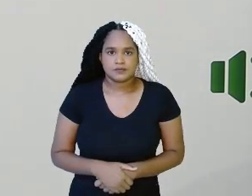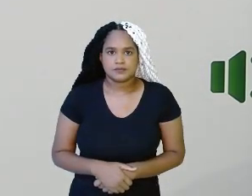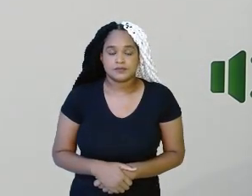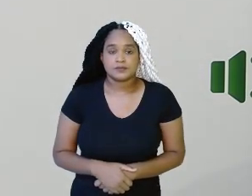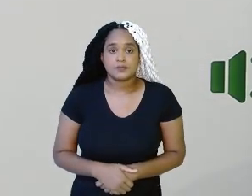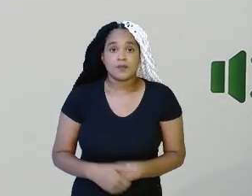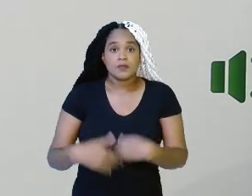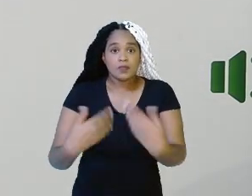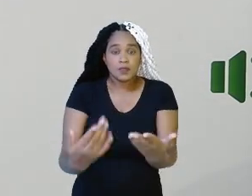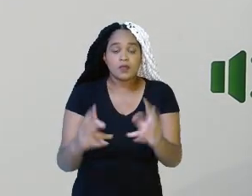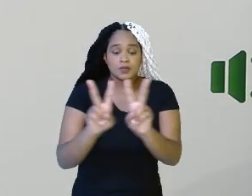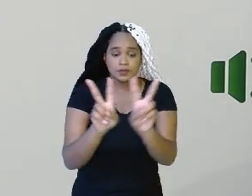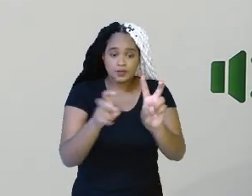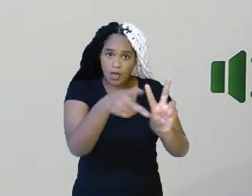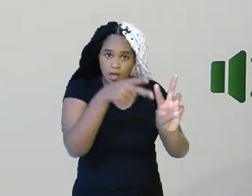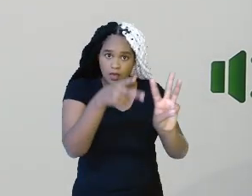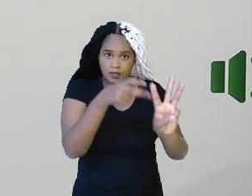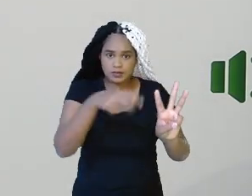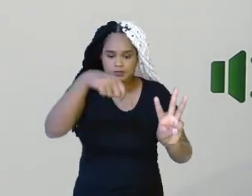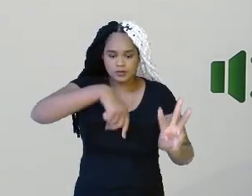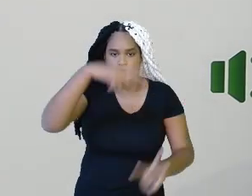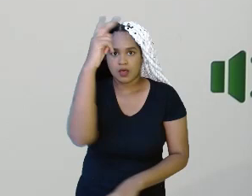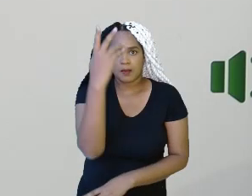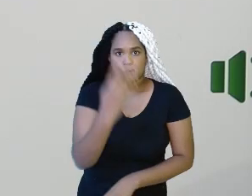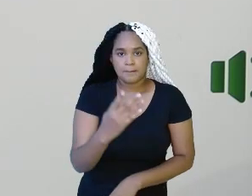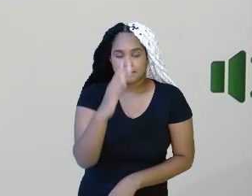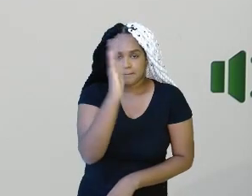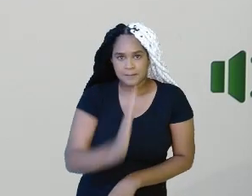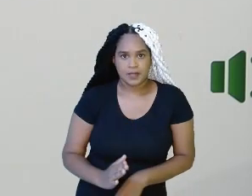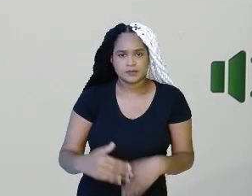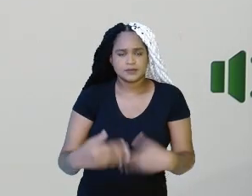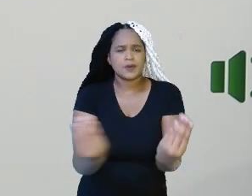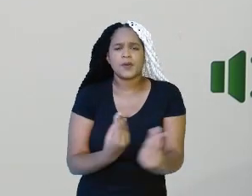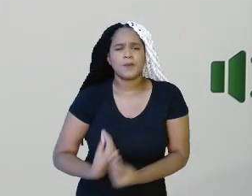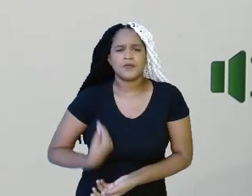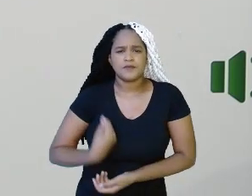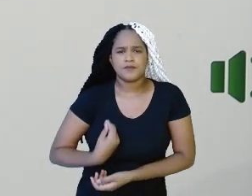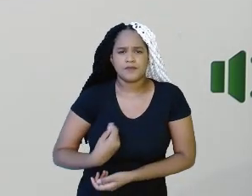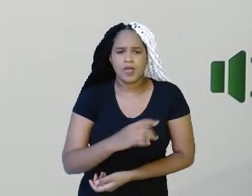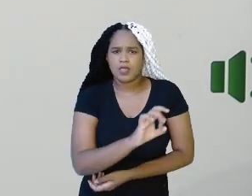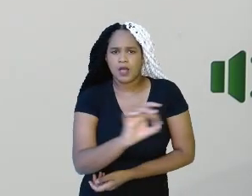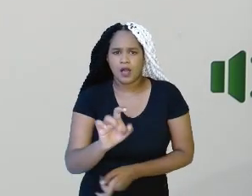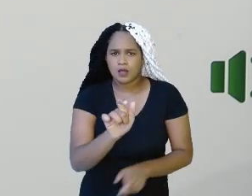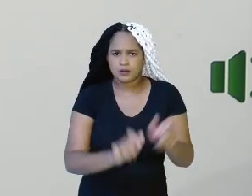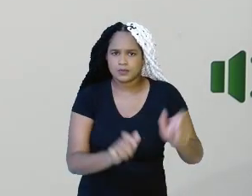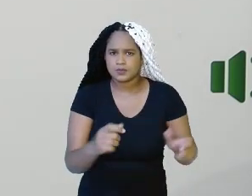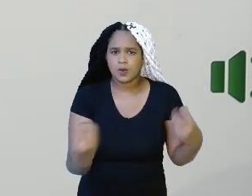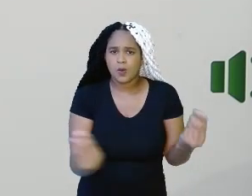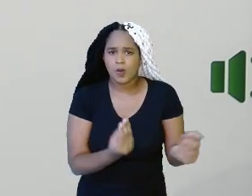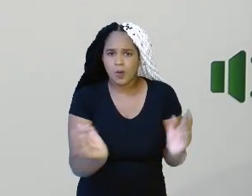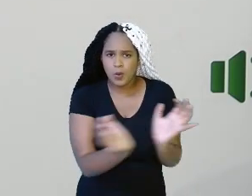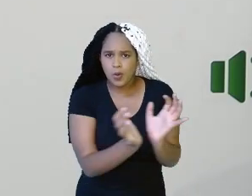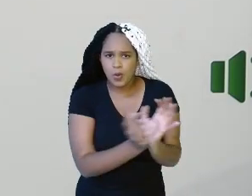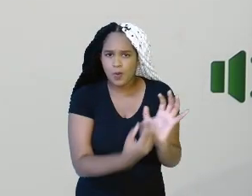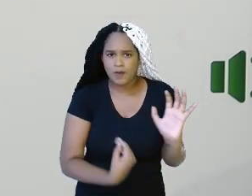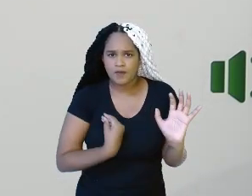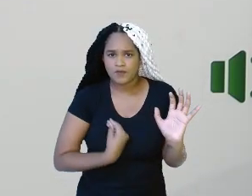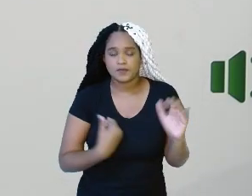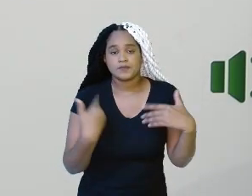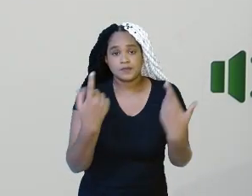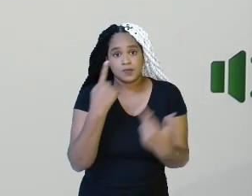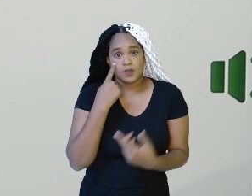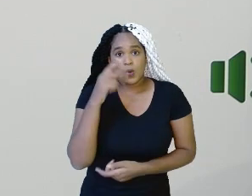aqui, ó, falando dos indígenas que habitavam o Brasil. Como é que viviam essas pessoas? Então, eles viviam basicamente